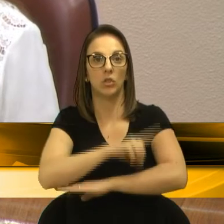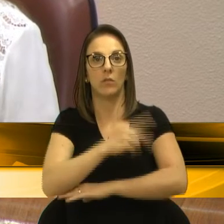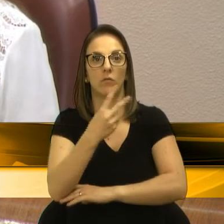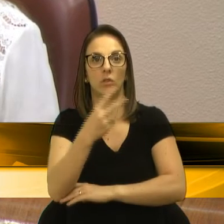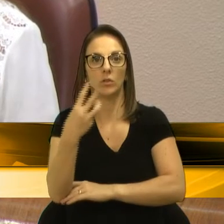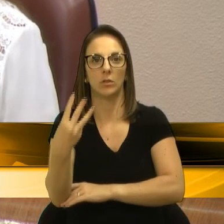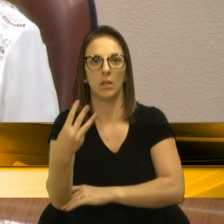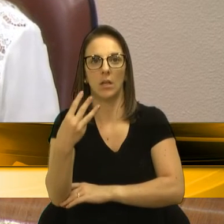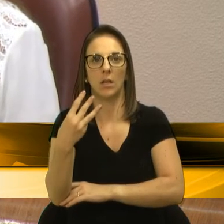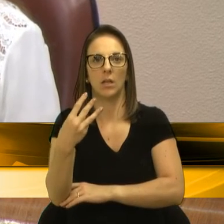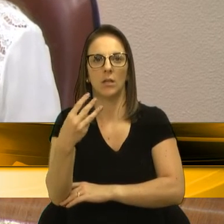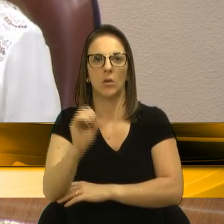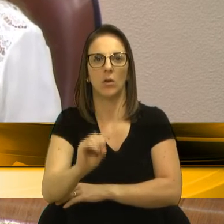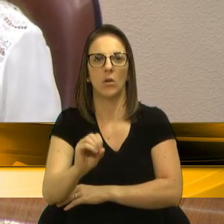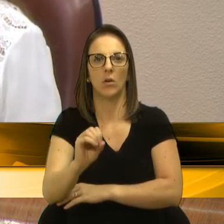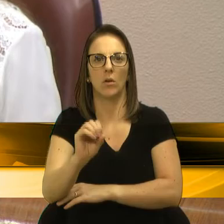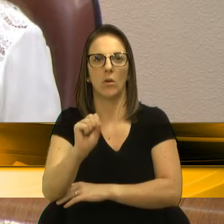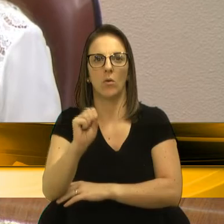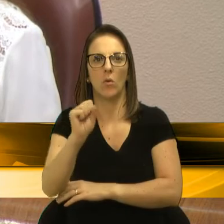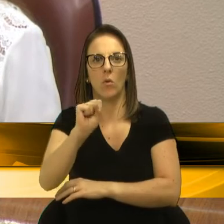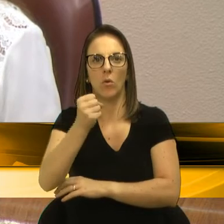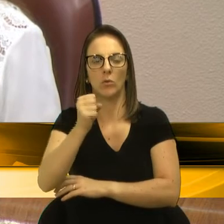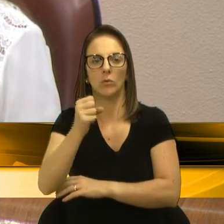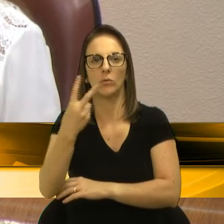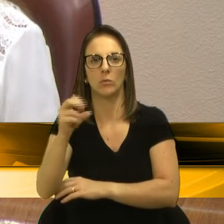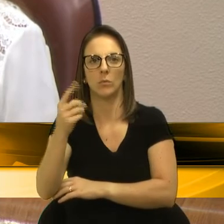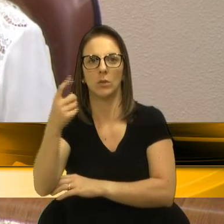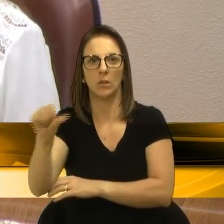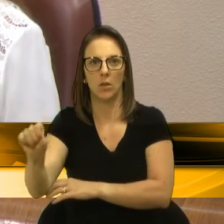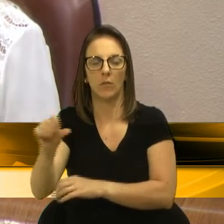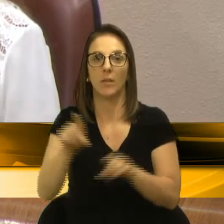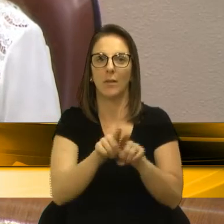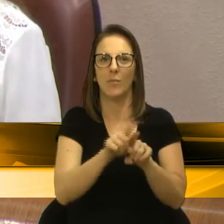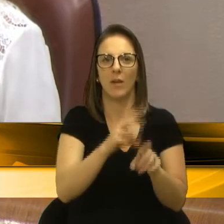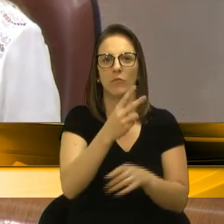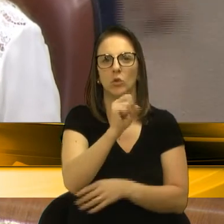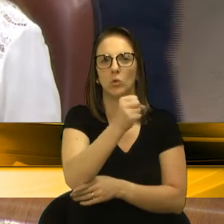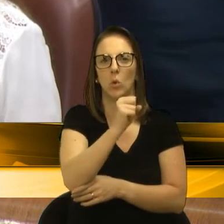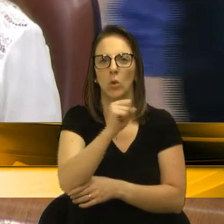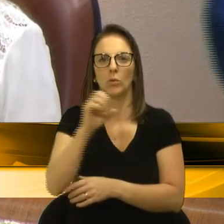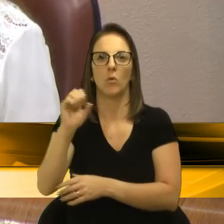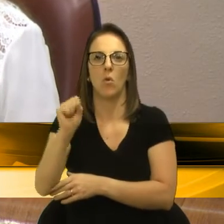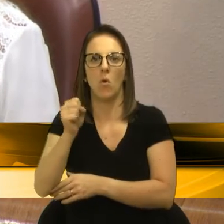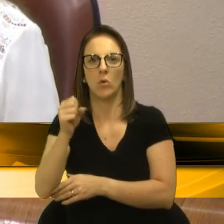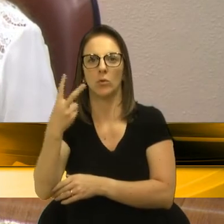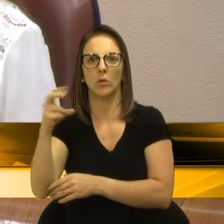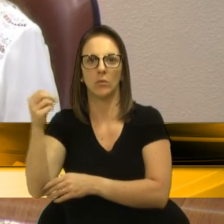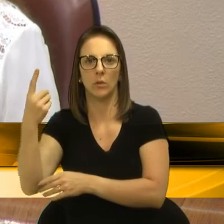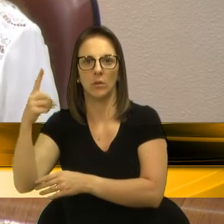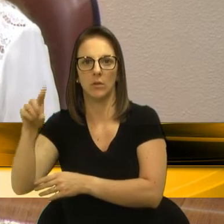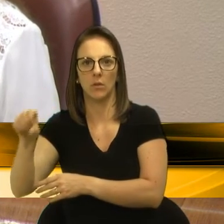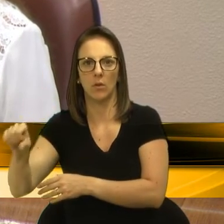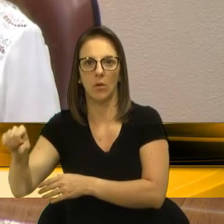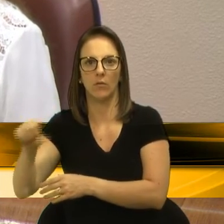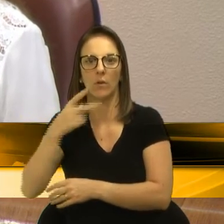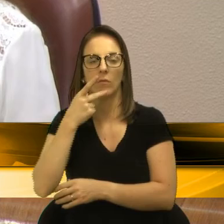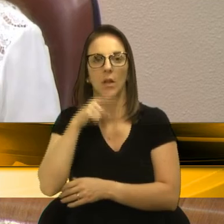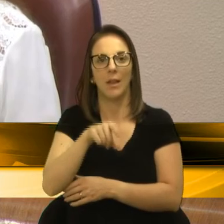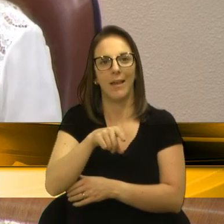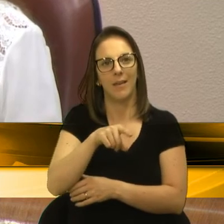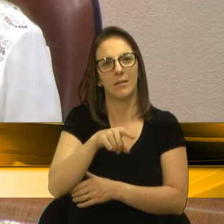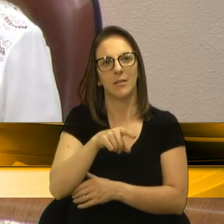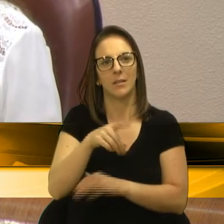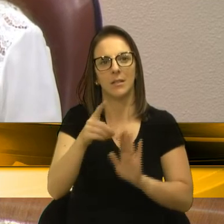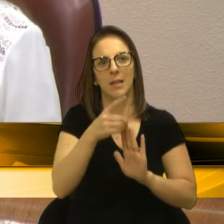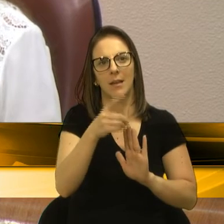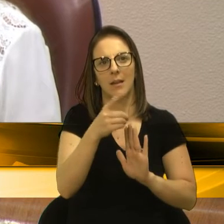de 2019 e 28 de 8 de 2019, respectivamente. O Decreto-Lei número 201/67 é